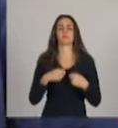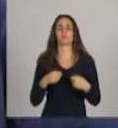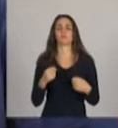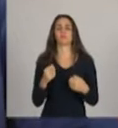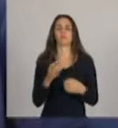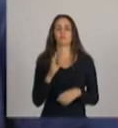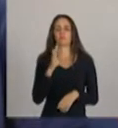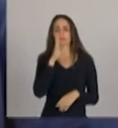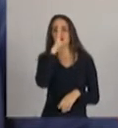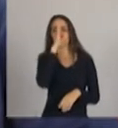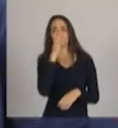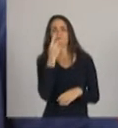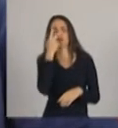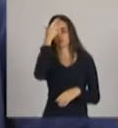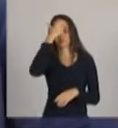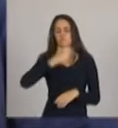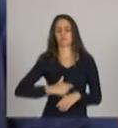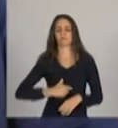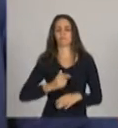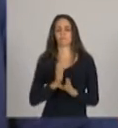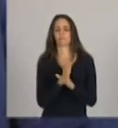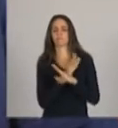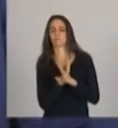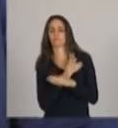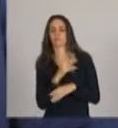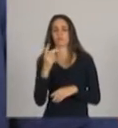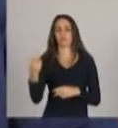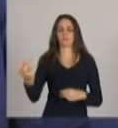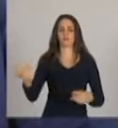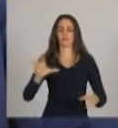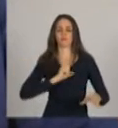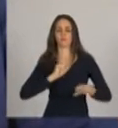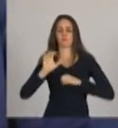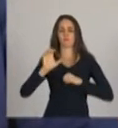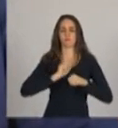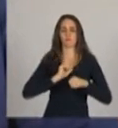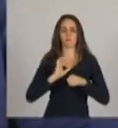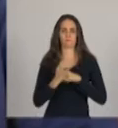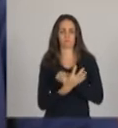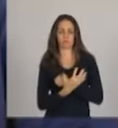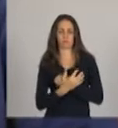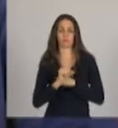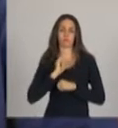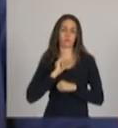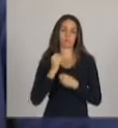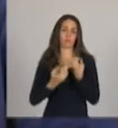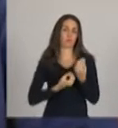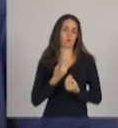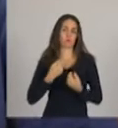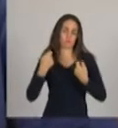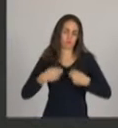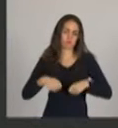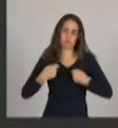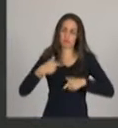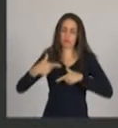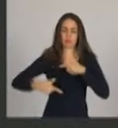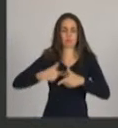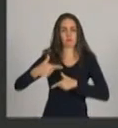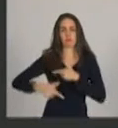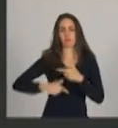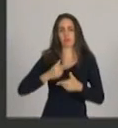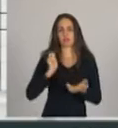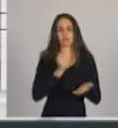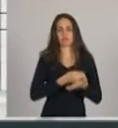vulnerável ao vírus para levar o sustento para suas famílias.